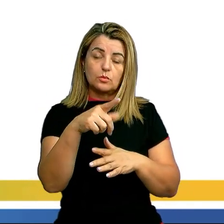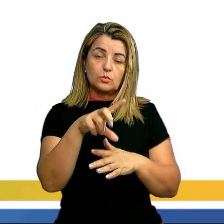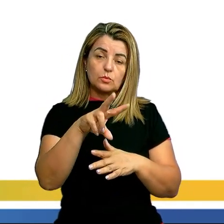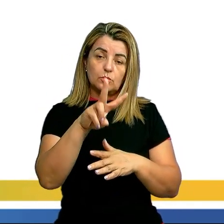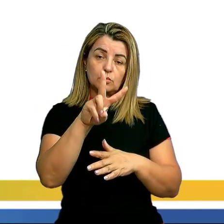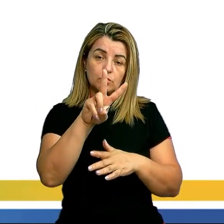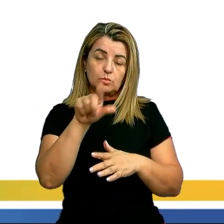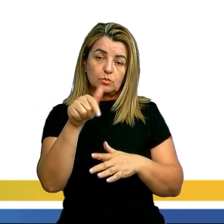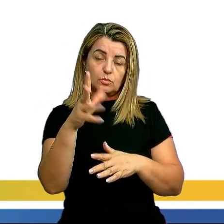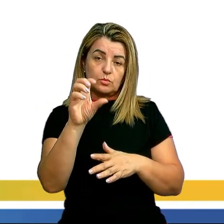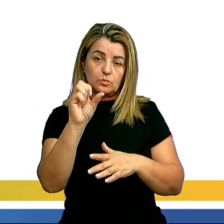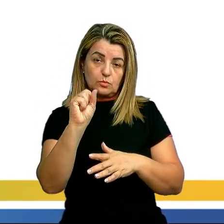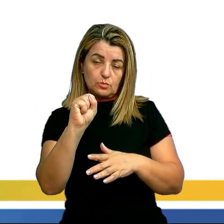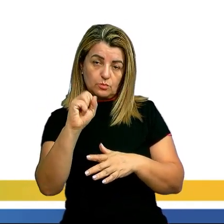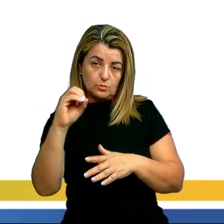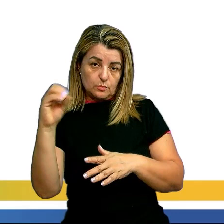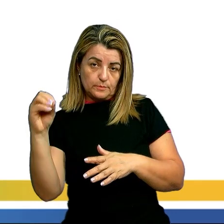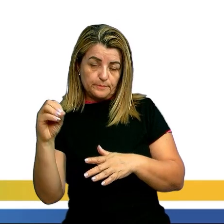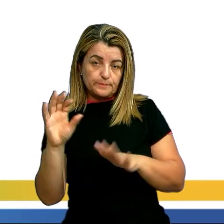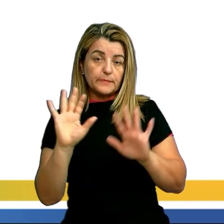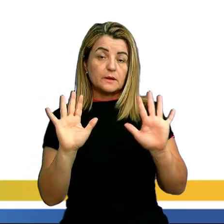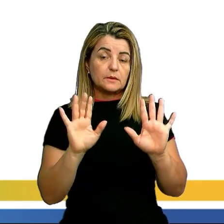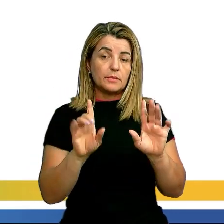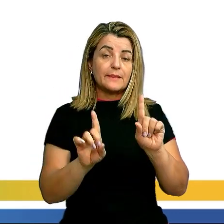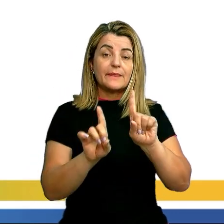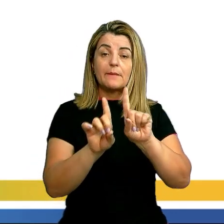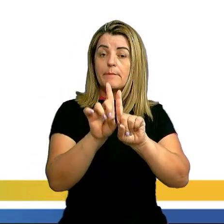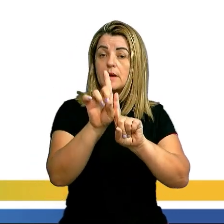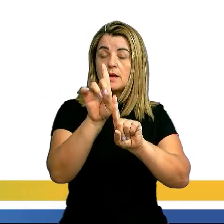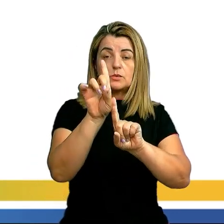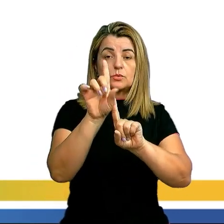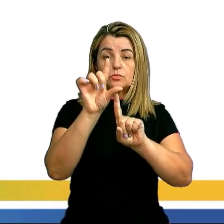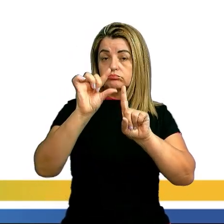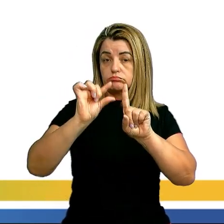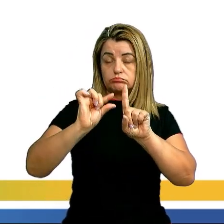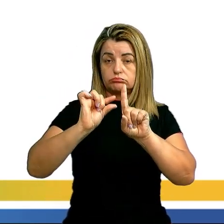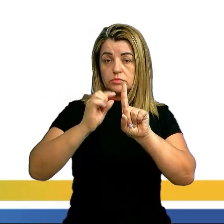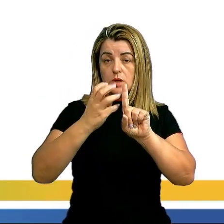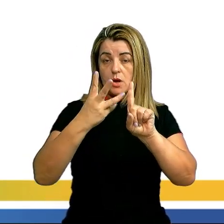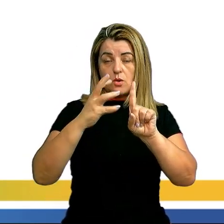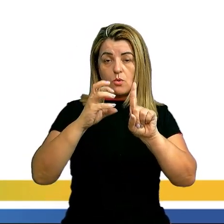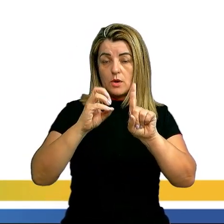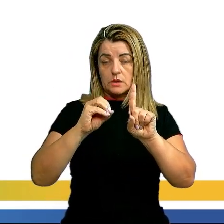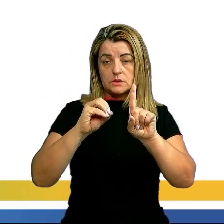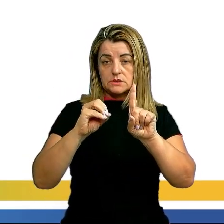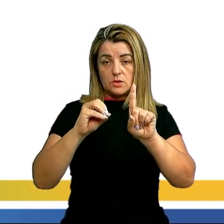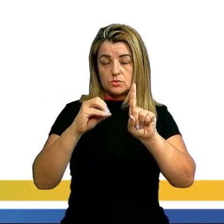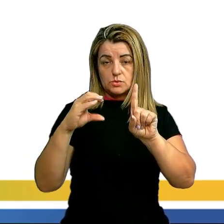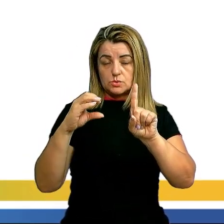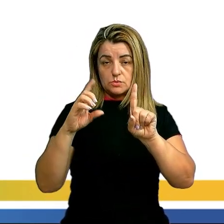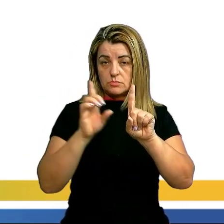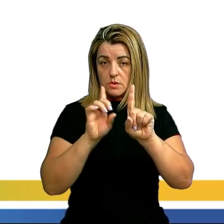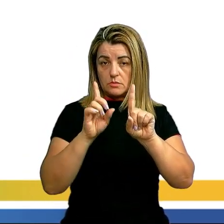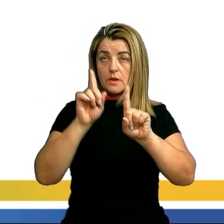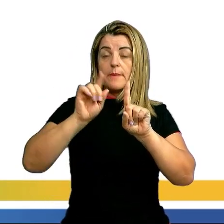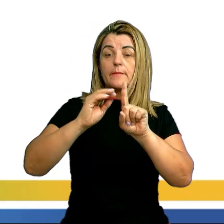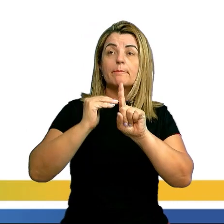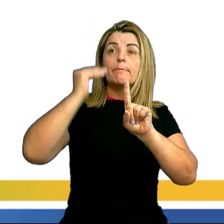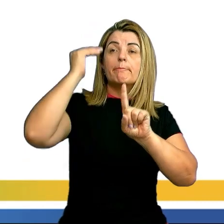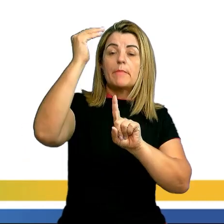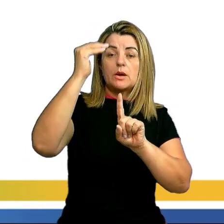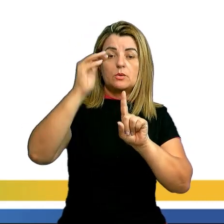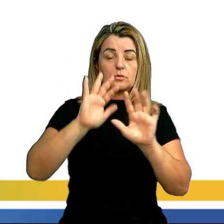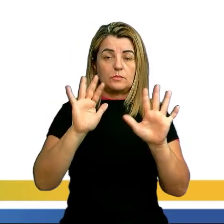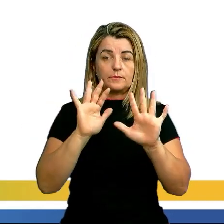a temperatura não deve ser inferior a 40 graus Celsius, nem superior a 60 graus Celsius. E a pressão não deve